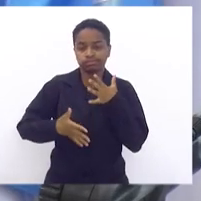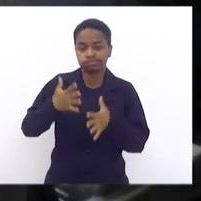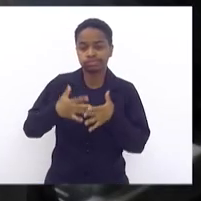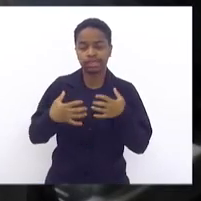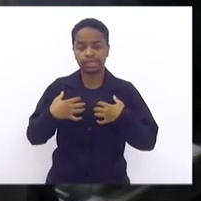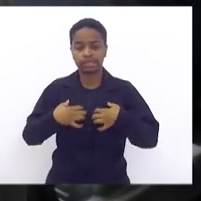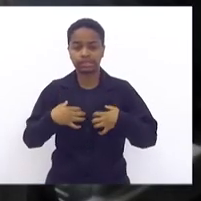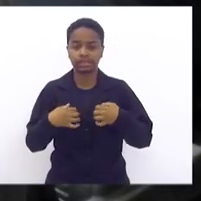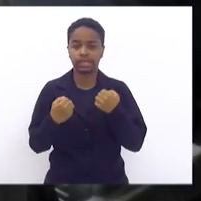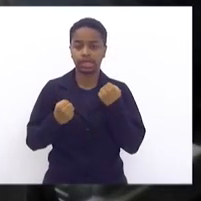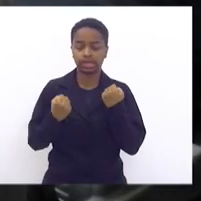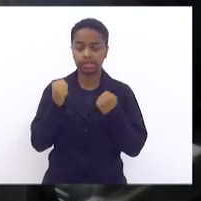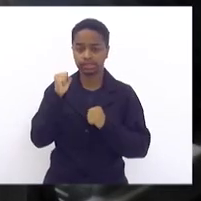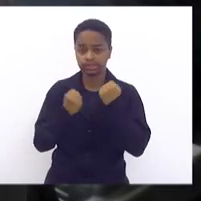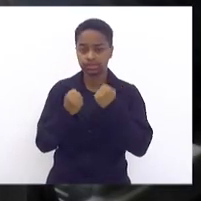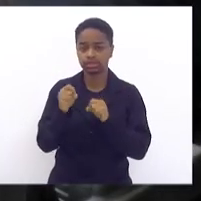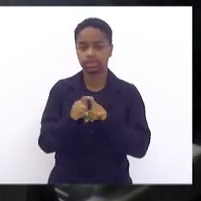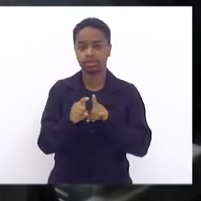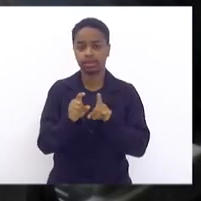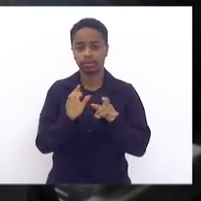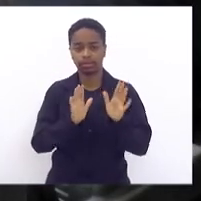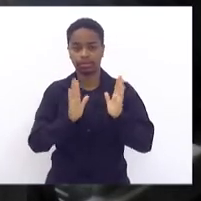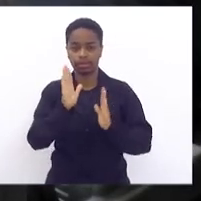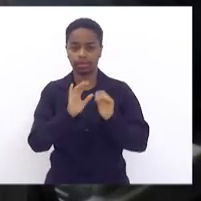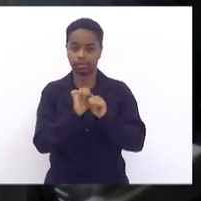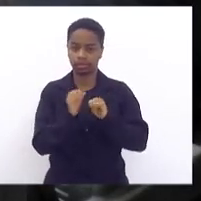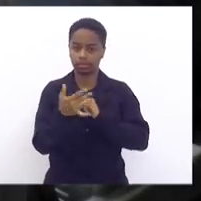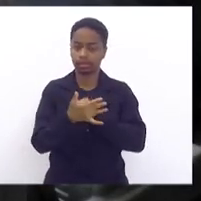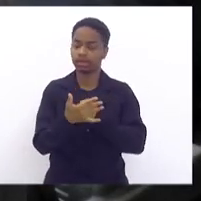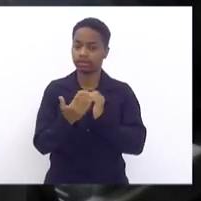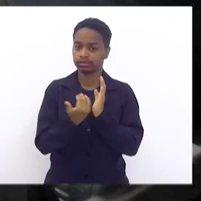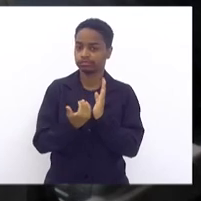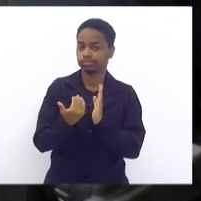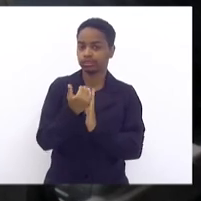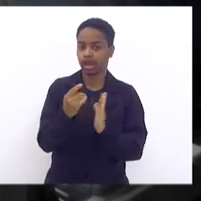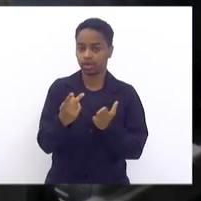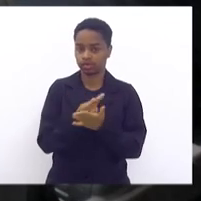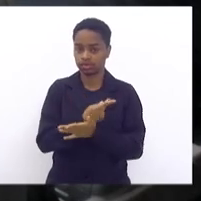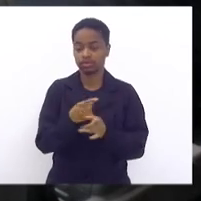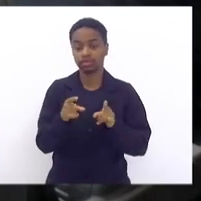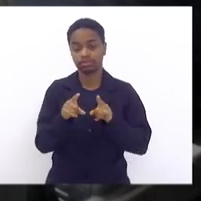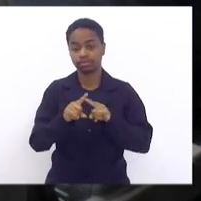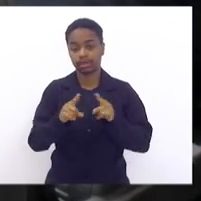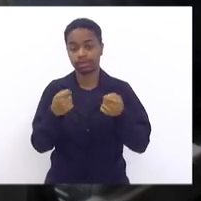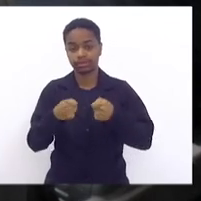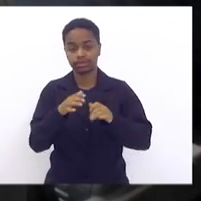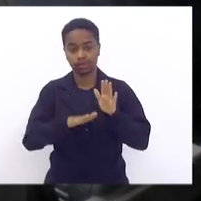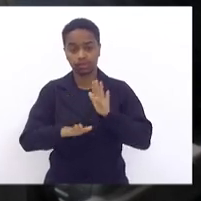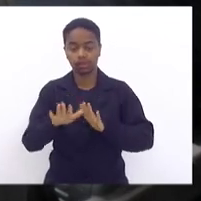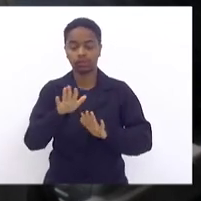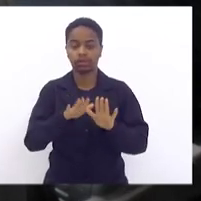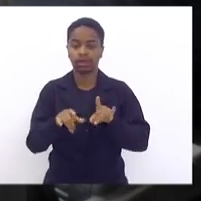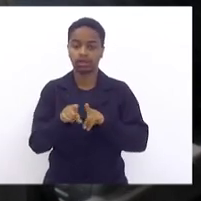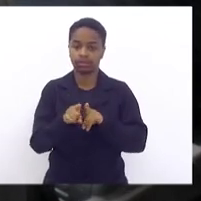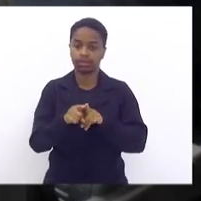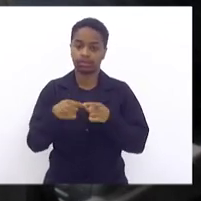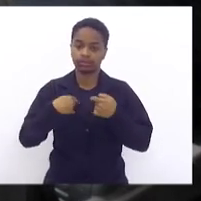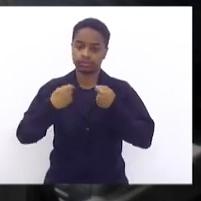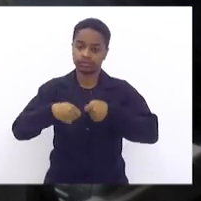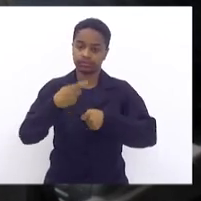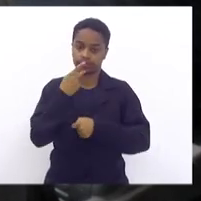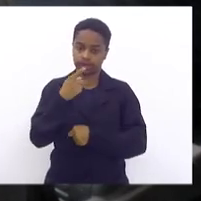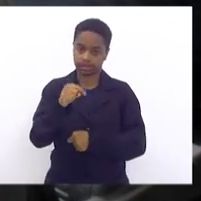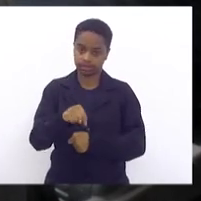pandemia reforçou isso também. Né? Então, esse é um cuidado, uma cautela que eu não poderia deixar de falar aqui.